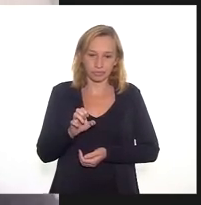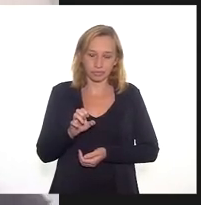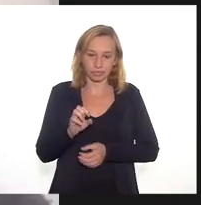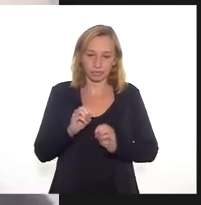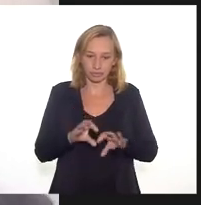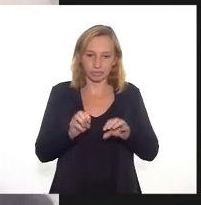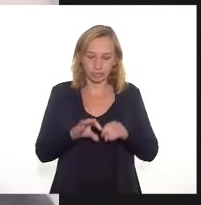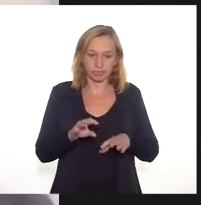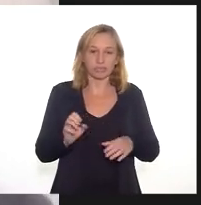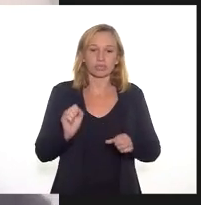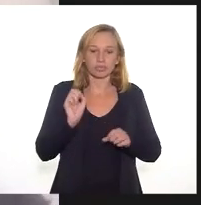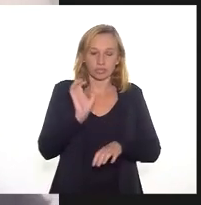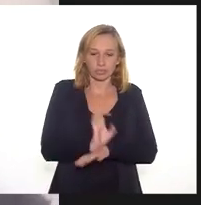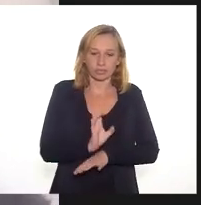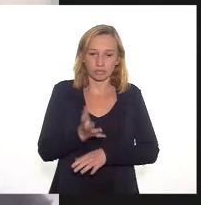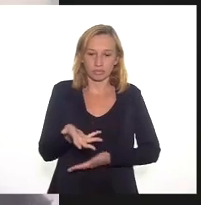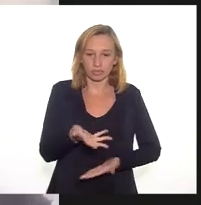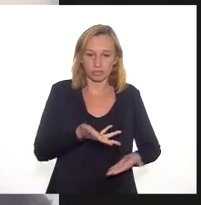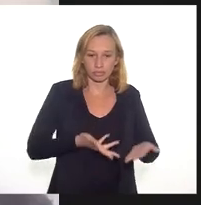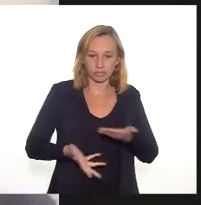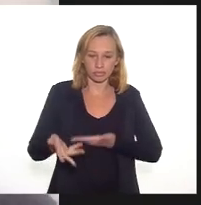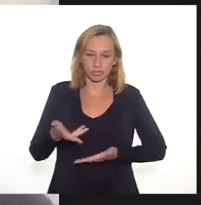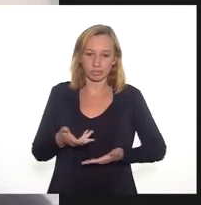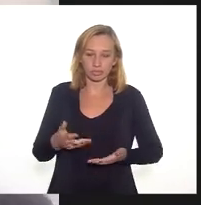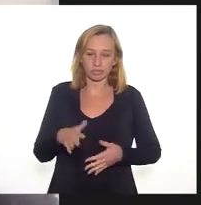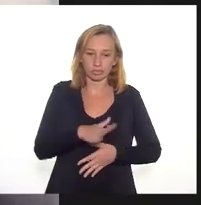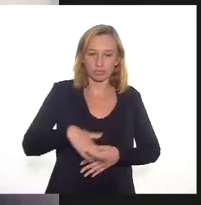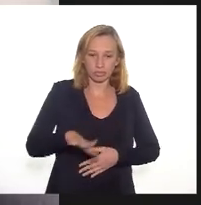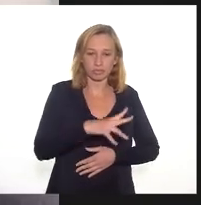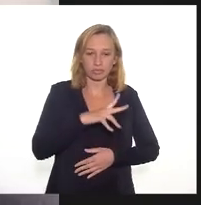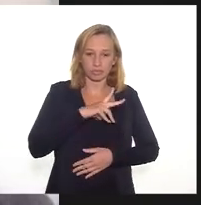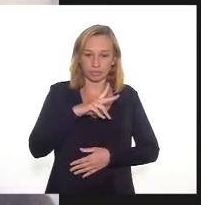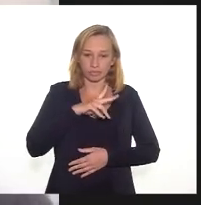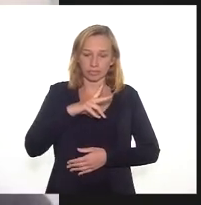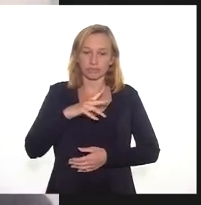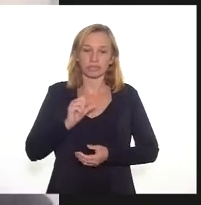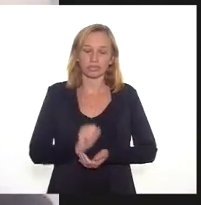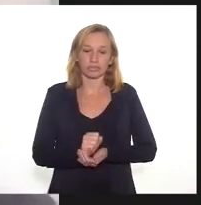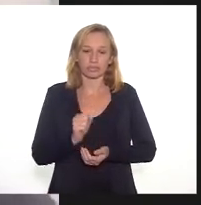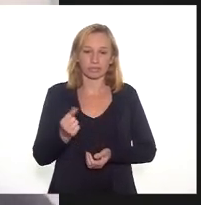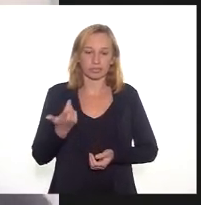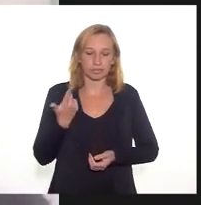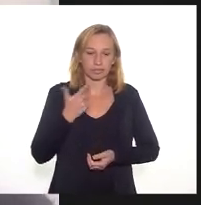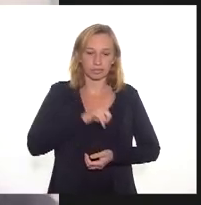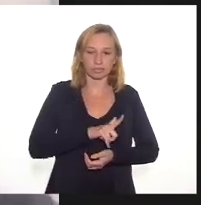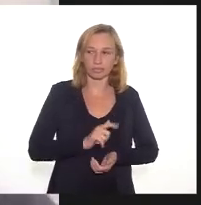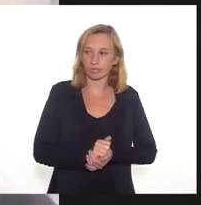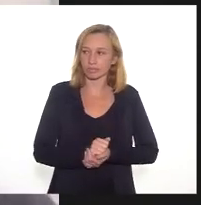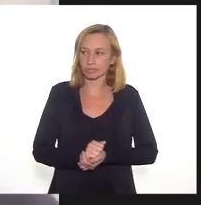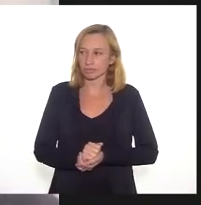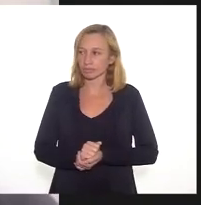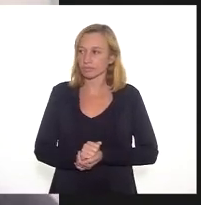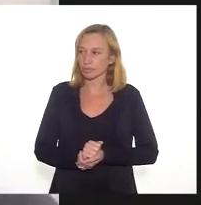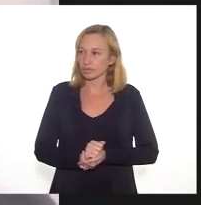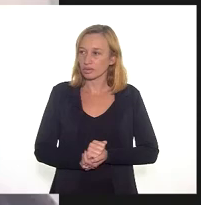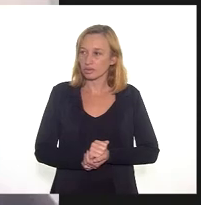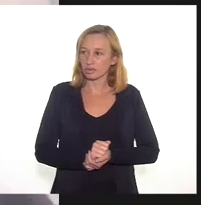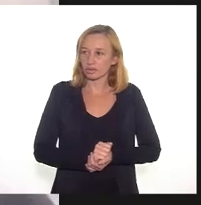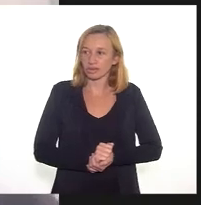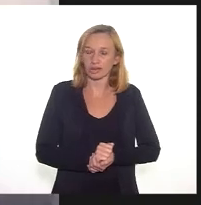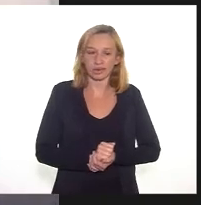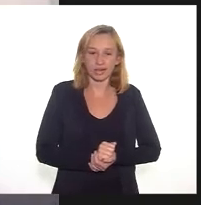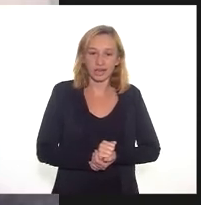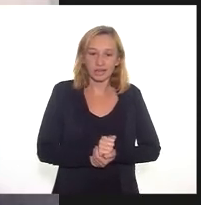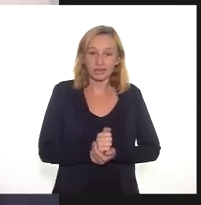poder fazer parcerias com o setor privado para ver se a gente consegue dar um fôlego e educar as nossas